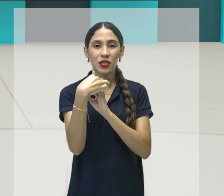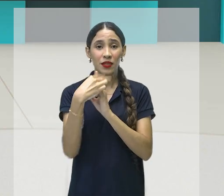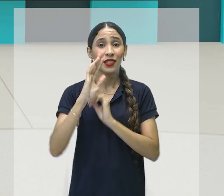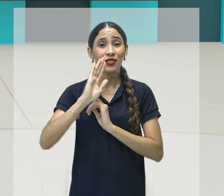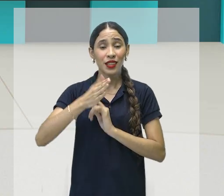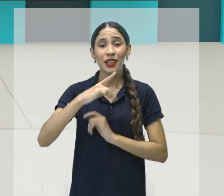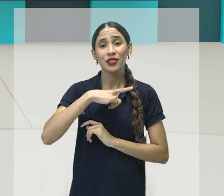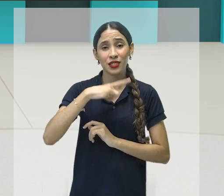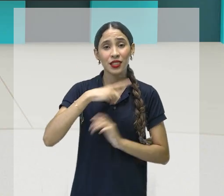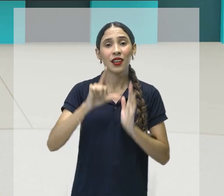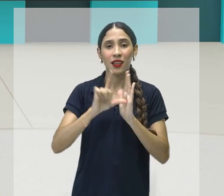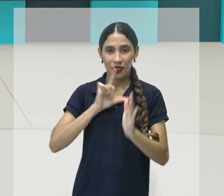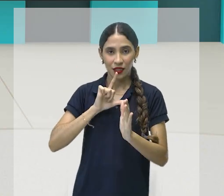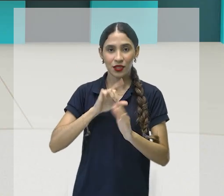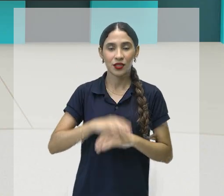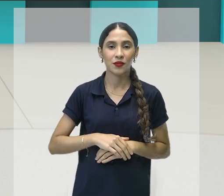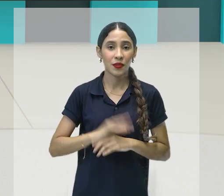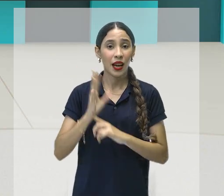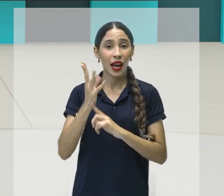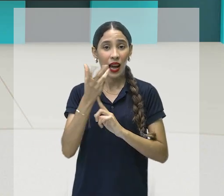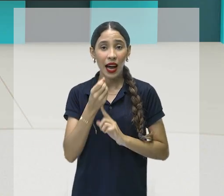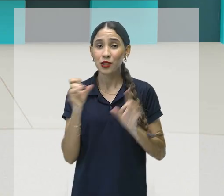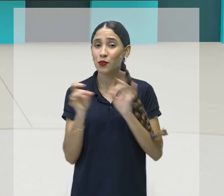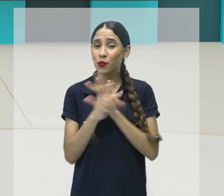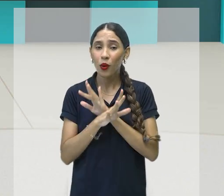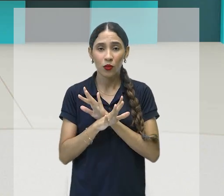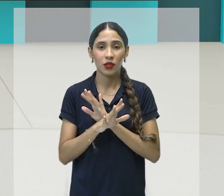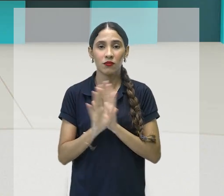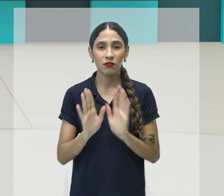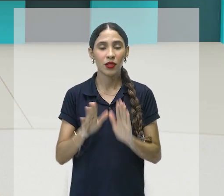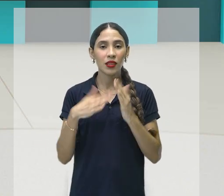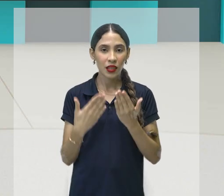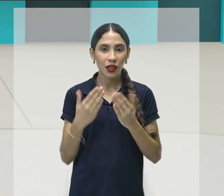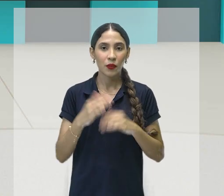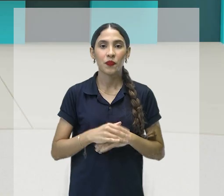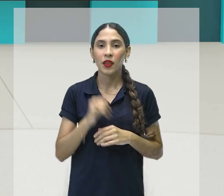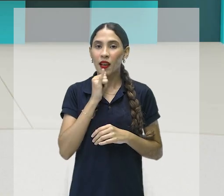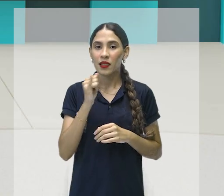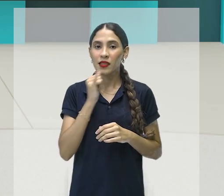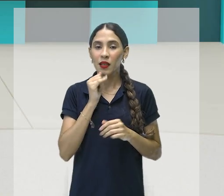algo que já existia. A arte pronta. Então, ele